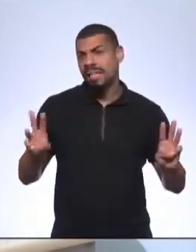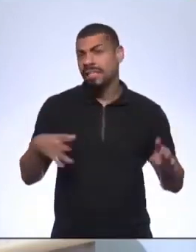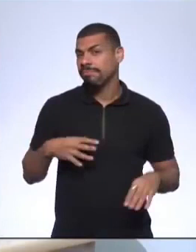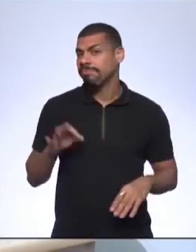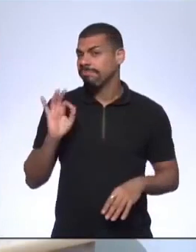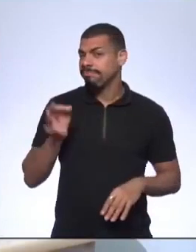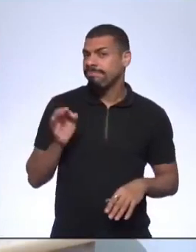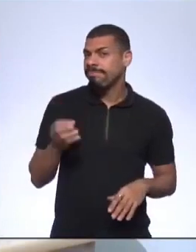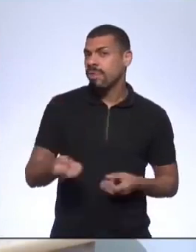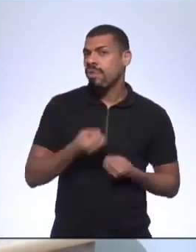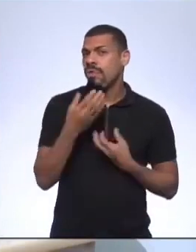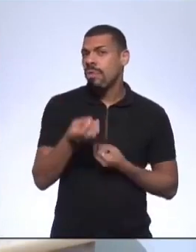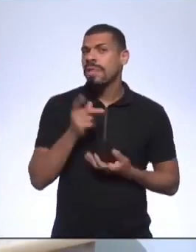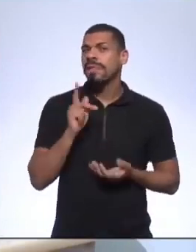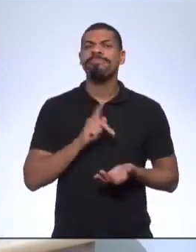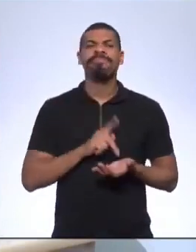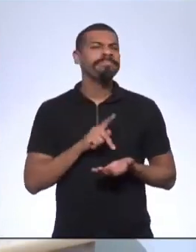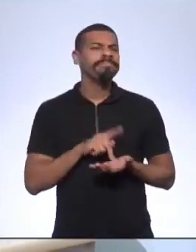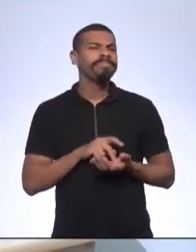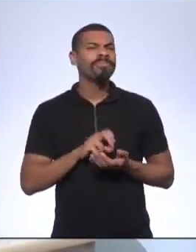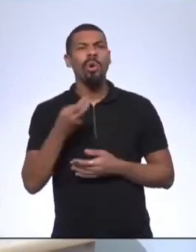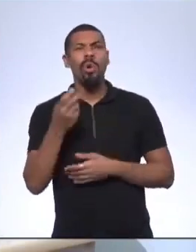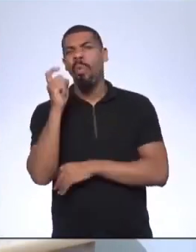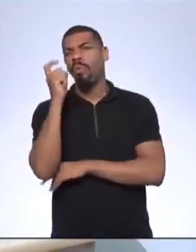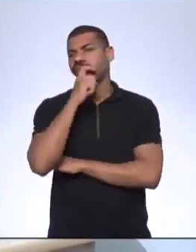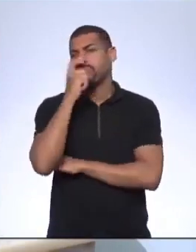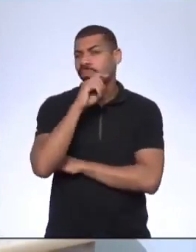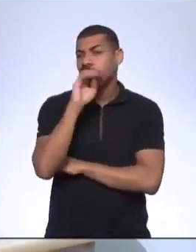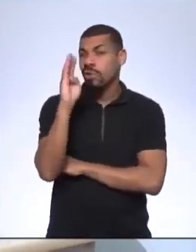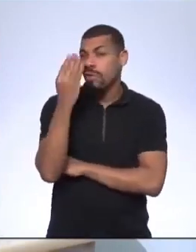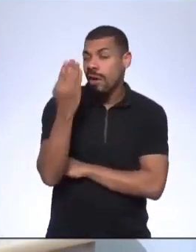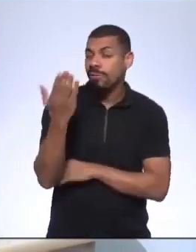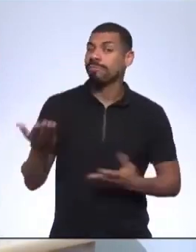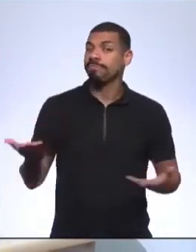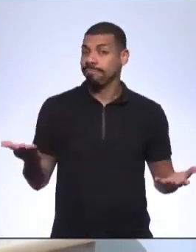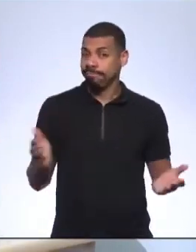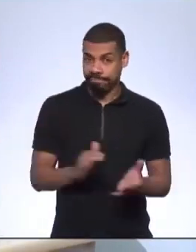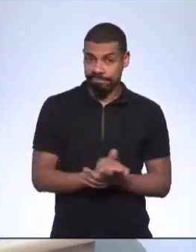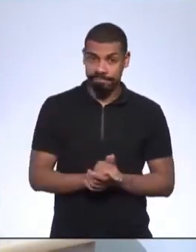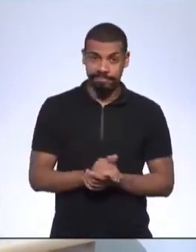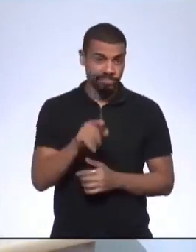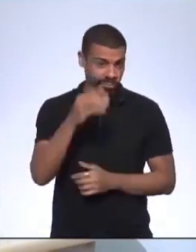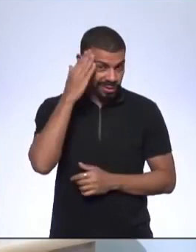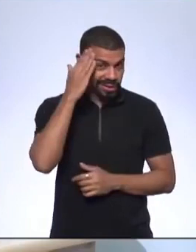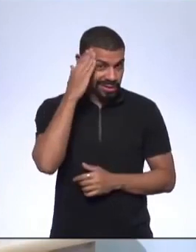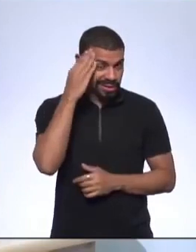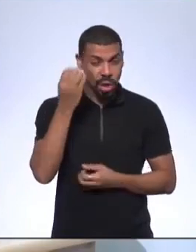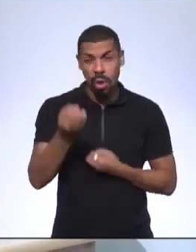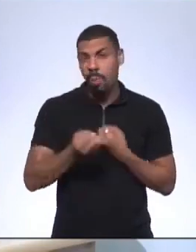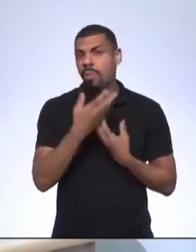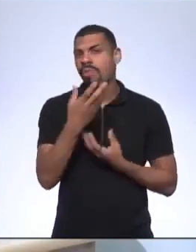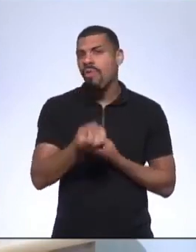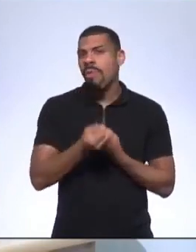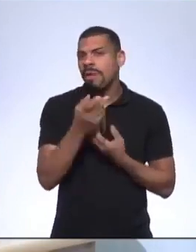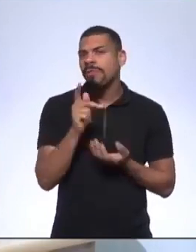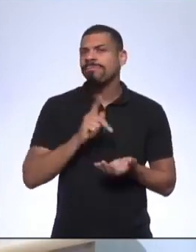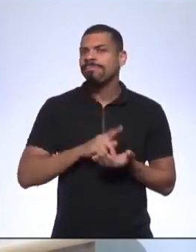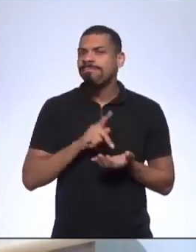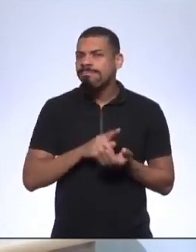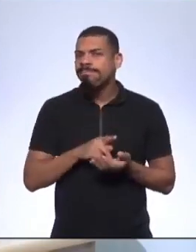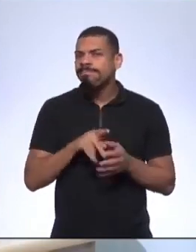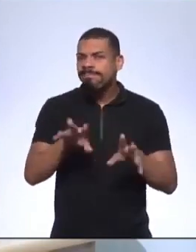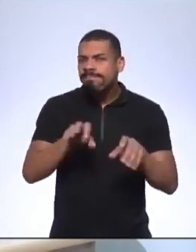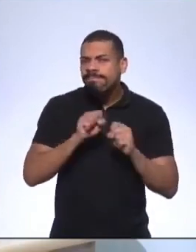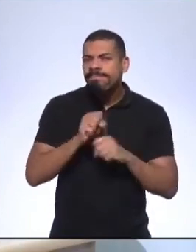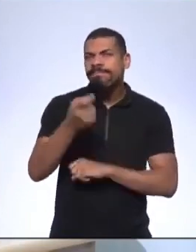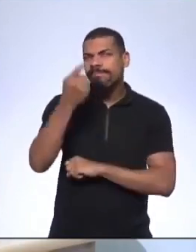você retira as informações são realmente sérios e tem uma notícia, uma informação que realmente vale a pena